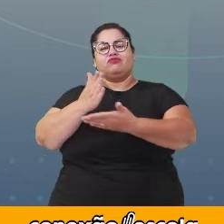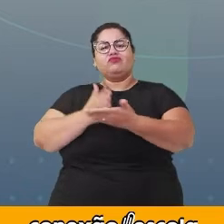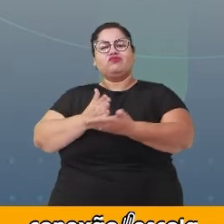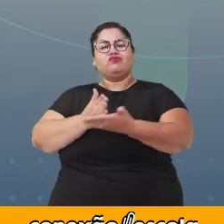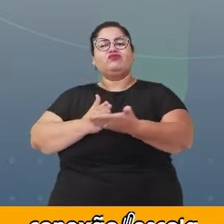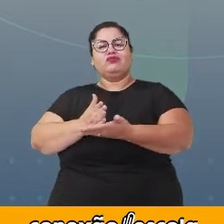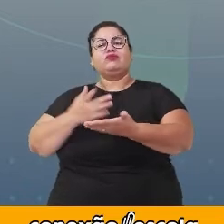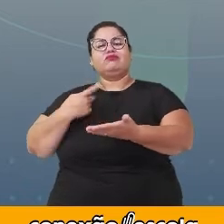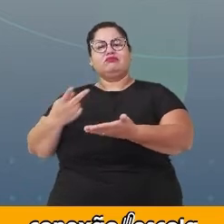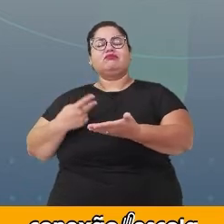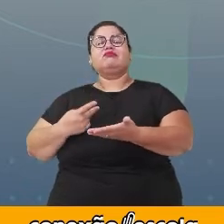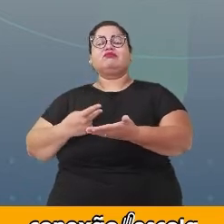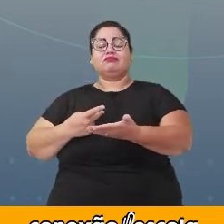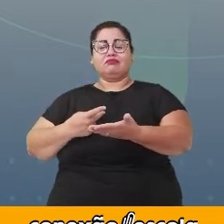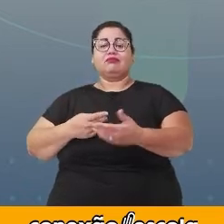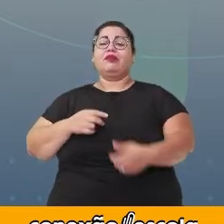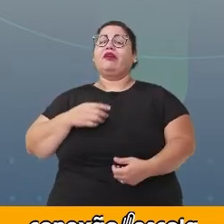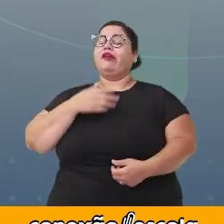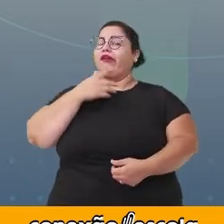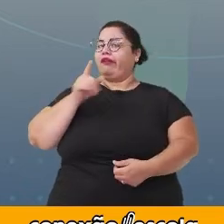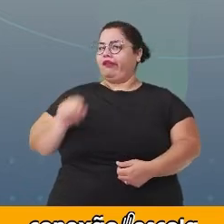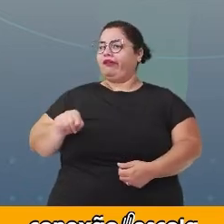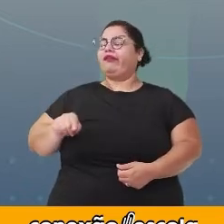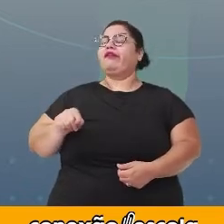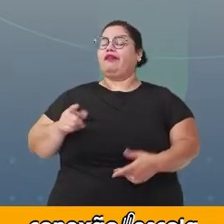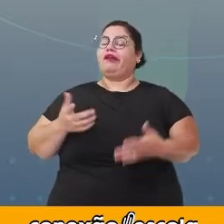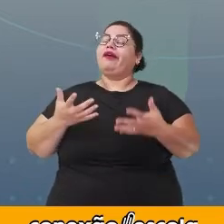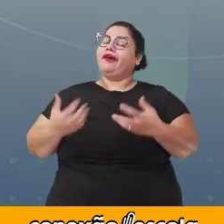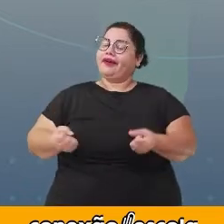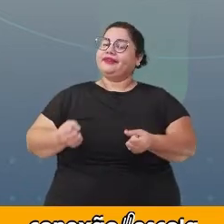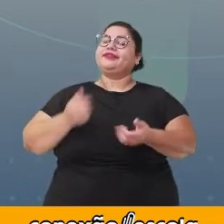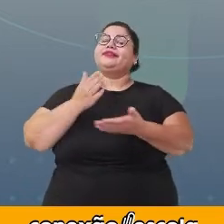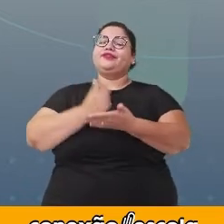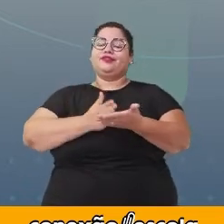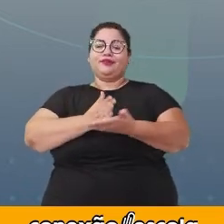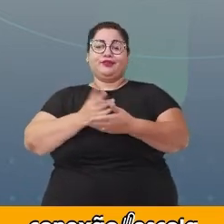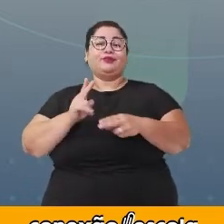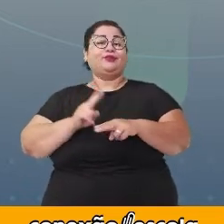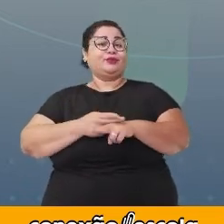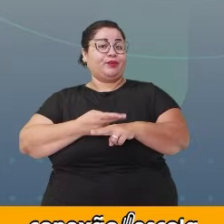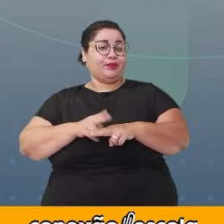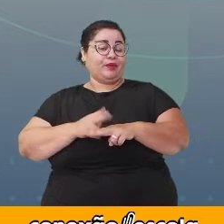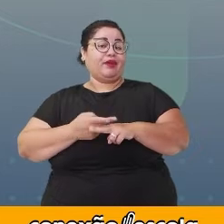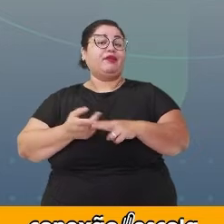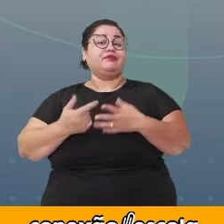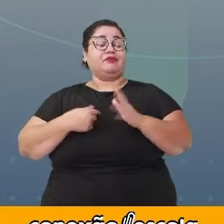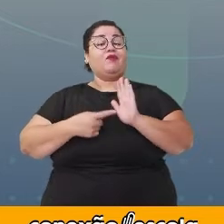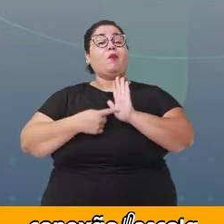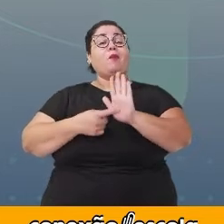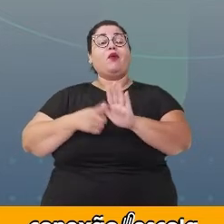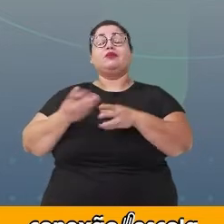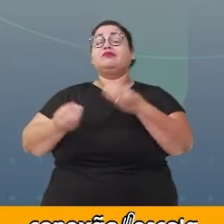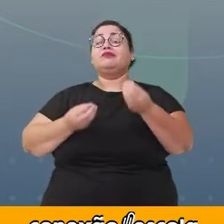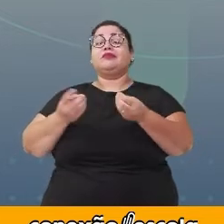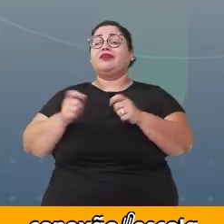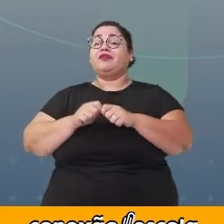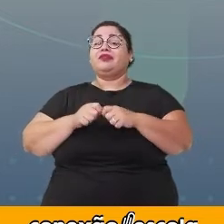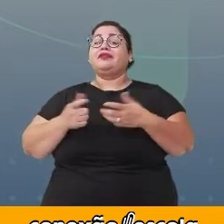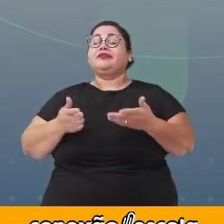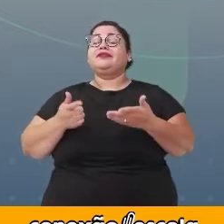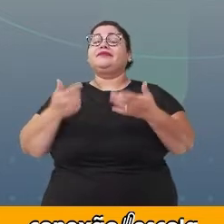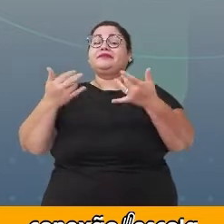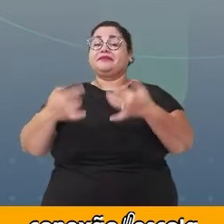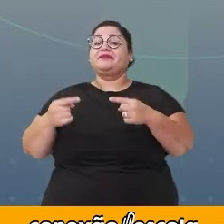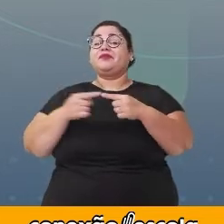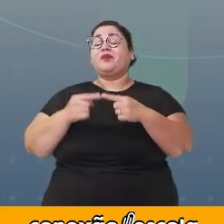de chocolate comigo? Lucas aceitou dividir e eu vou te mostrar o que essa